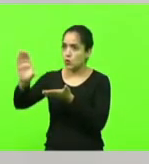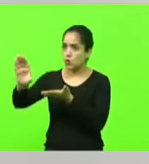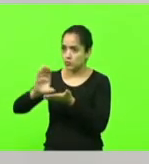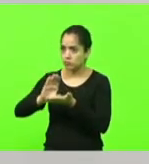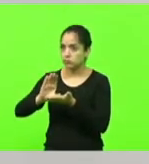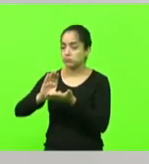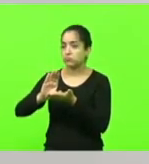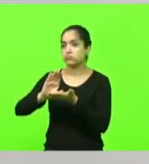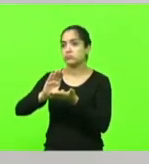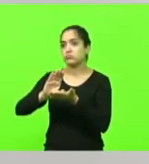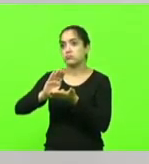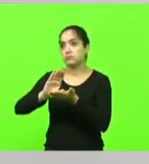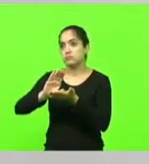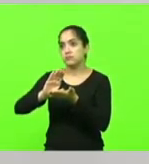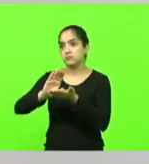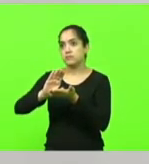passado.